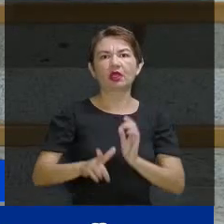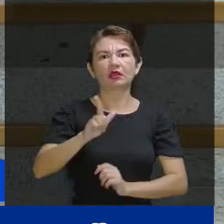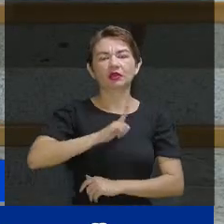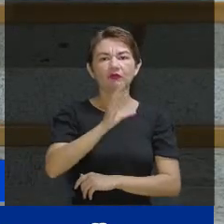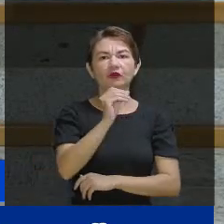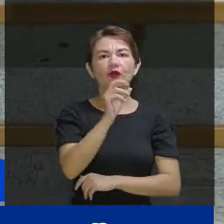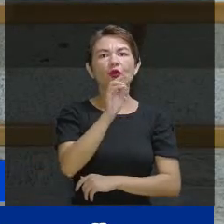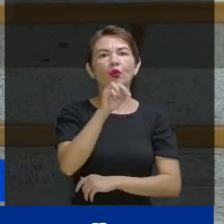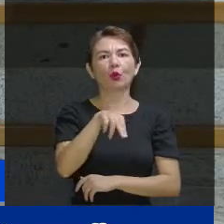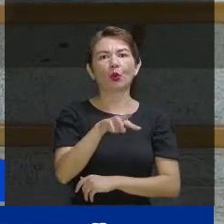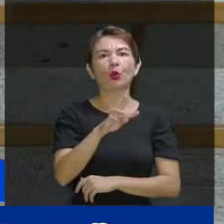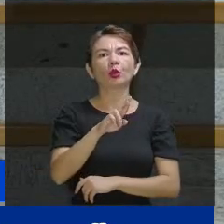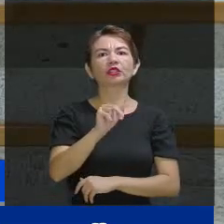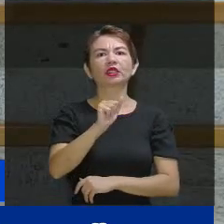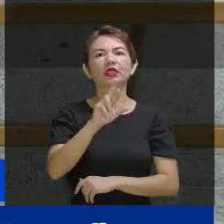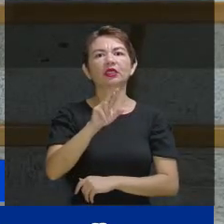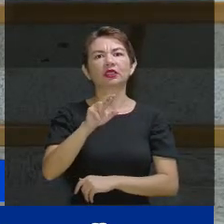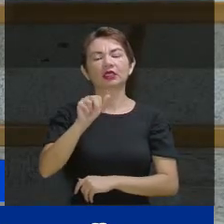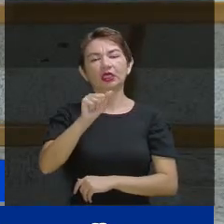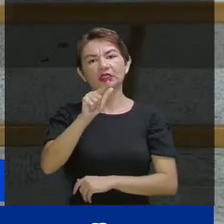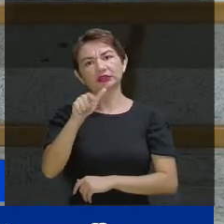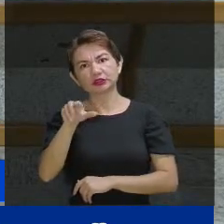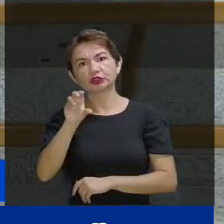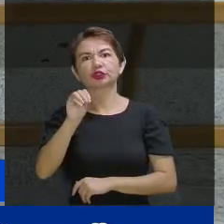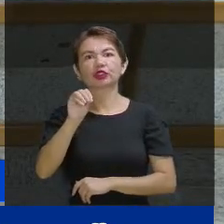houve contrarrazões.